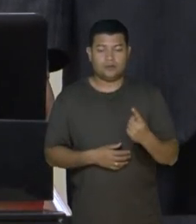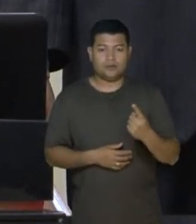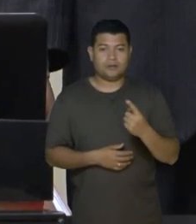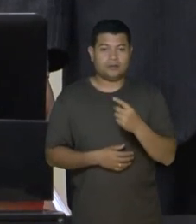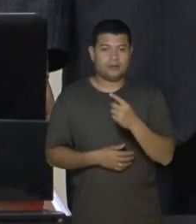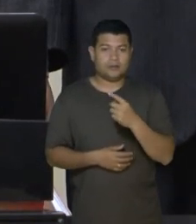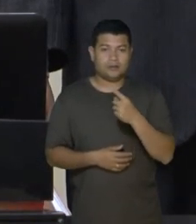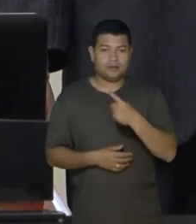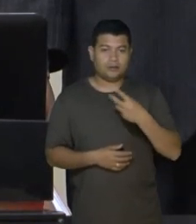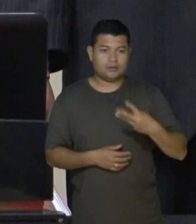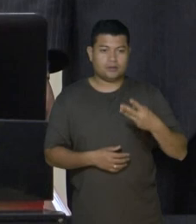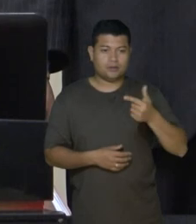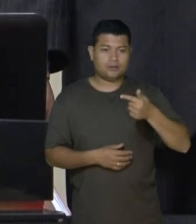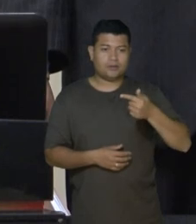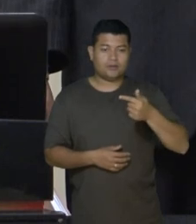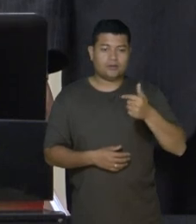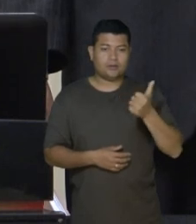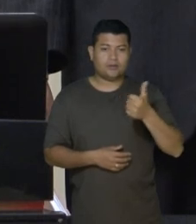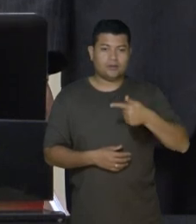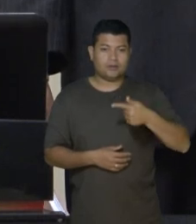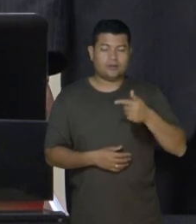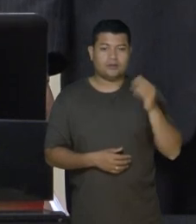1317/2022. Veto total ao PL